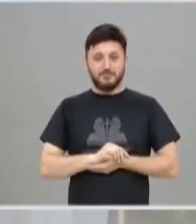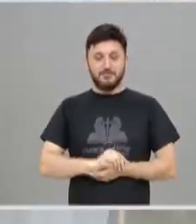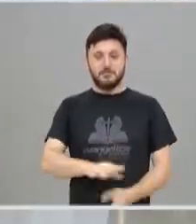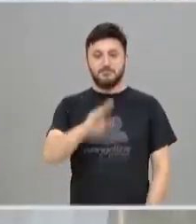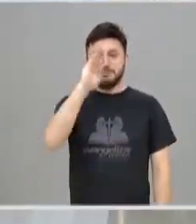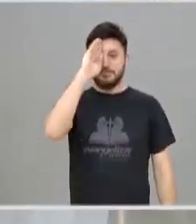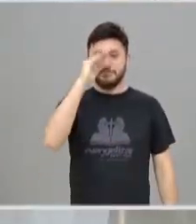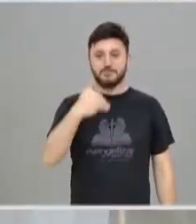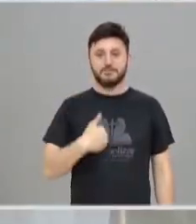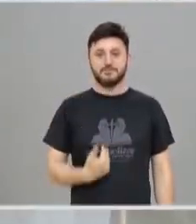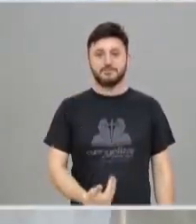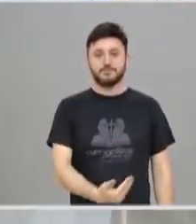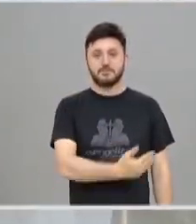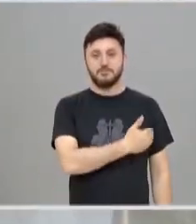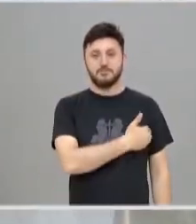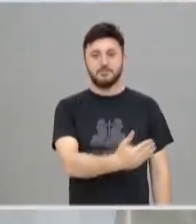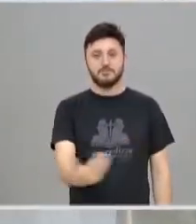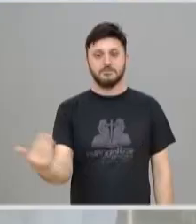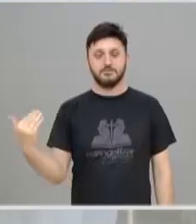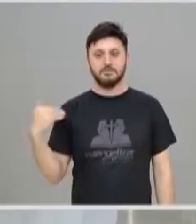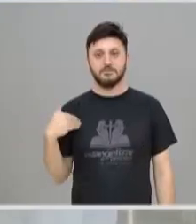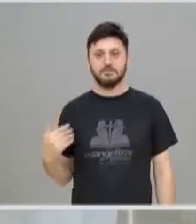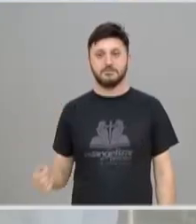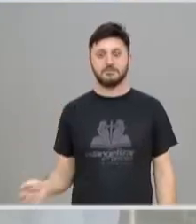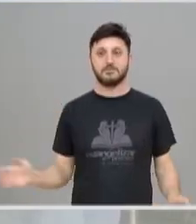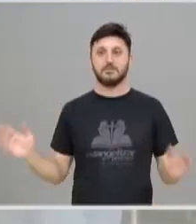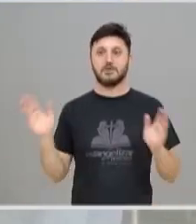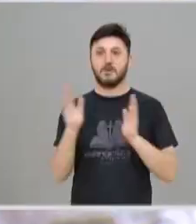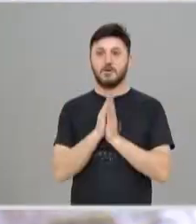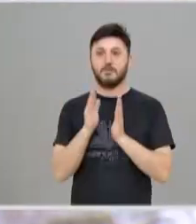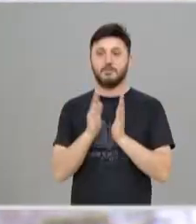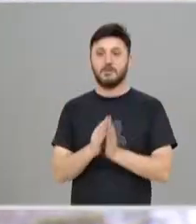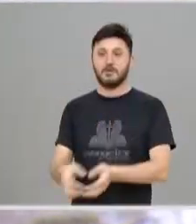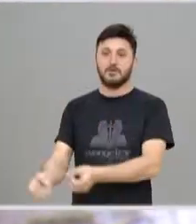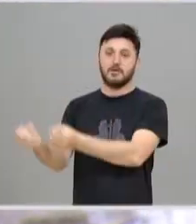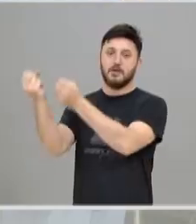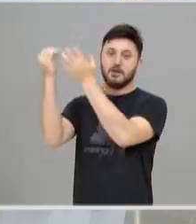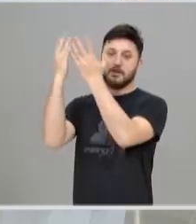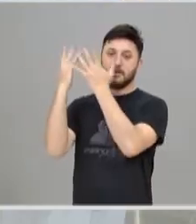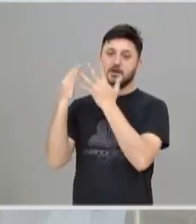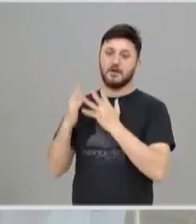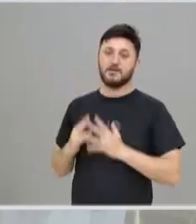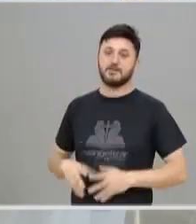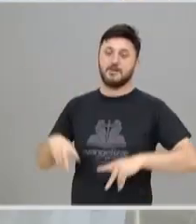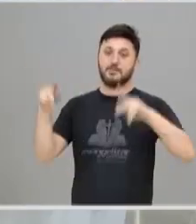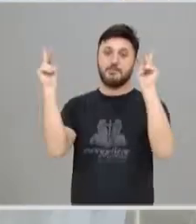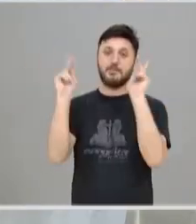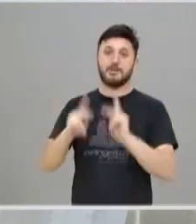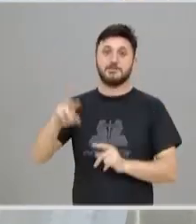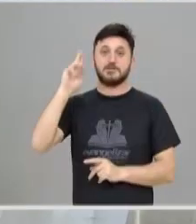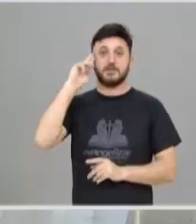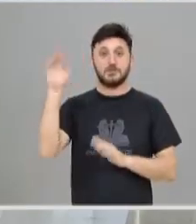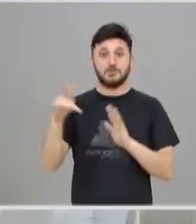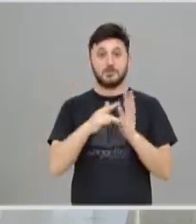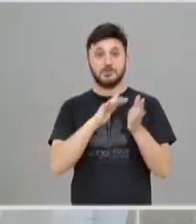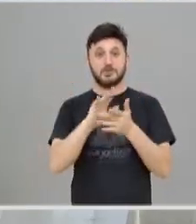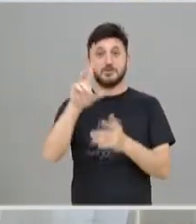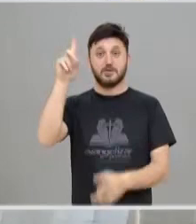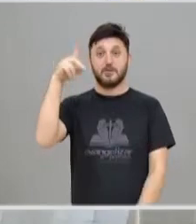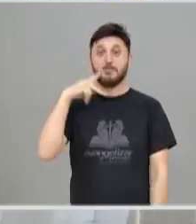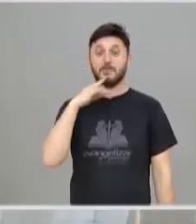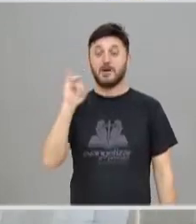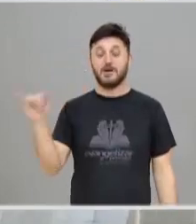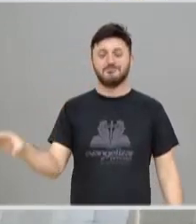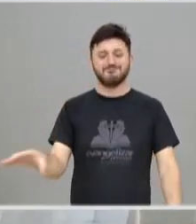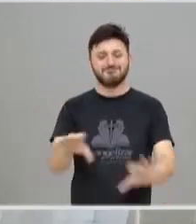Em nome do Pai, do Filho, do Espírito Santo. Amém. Que a graça e a paz de Deus nosso Pai,